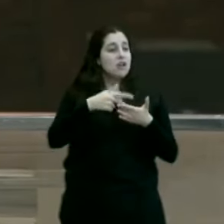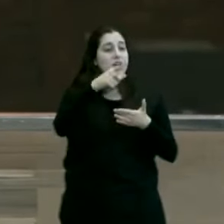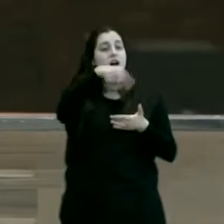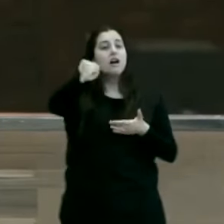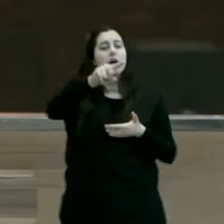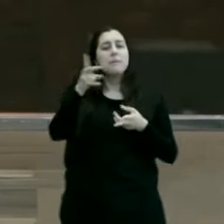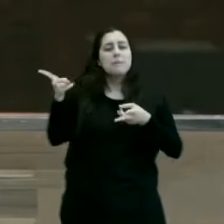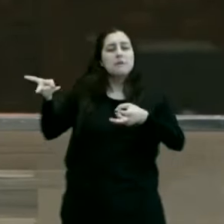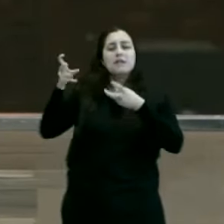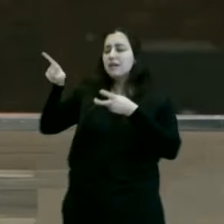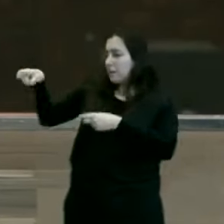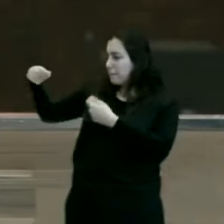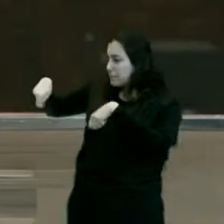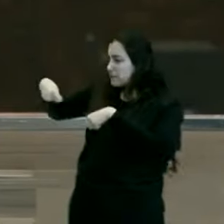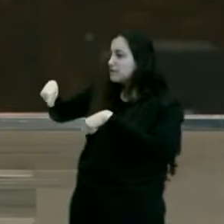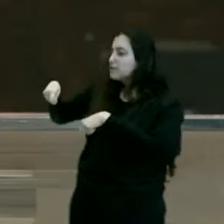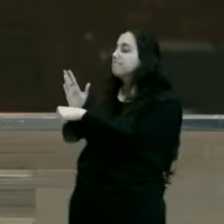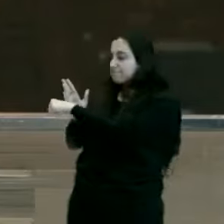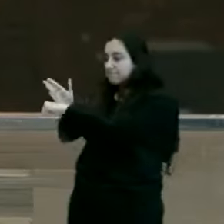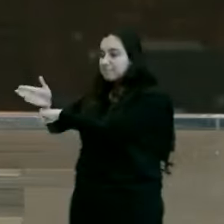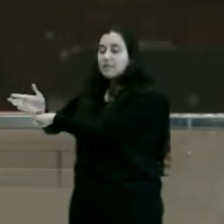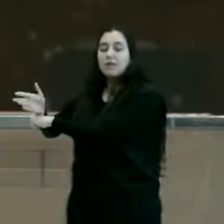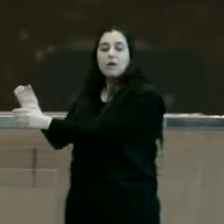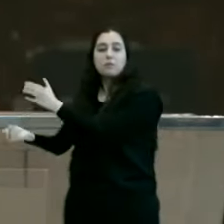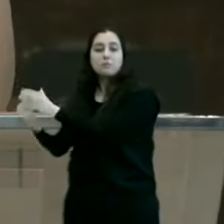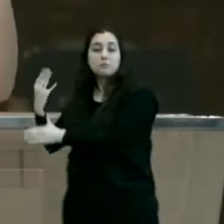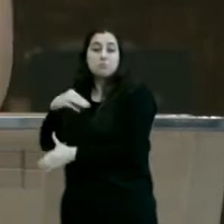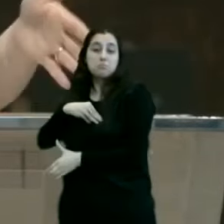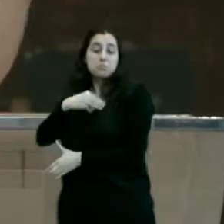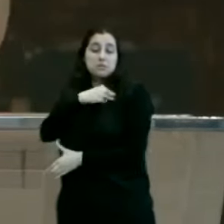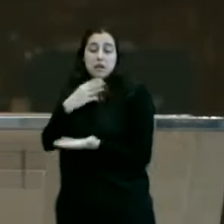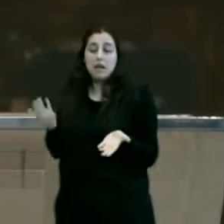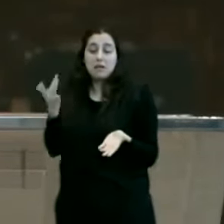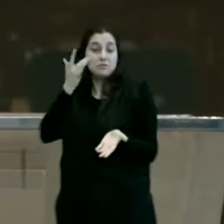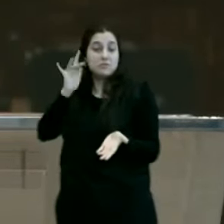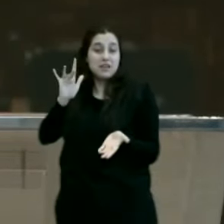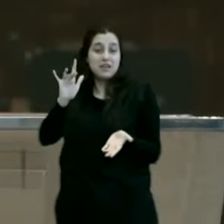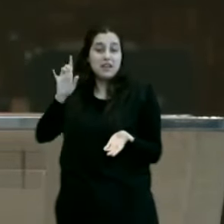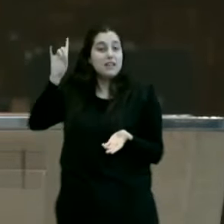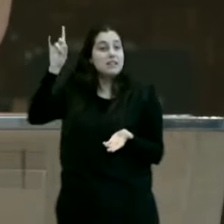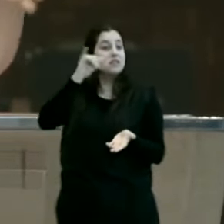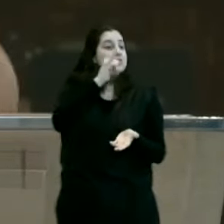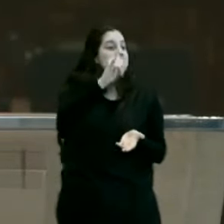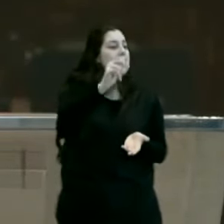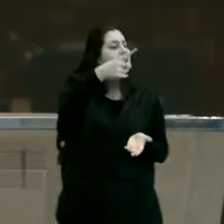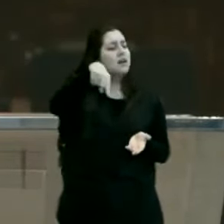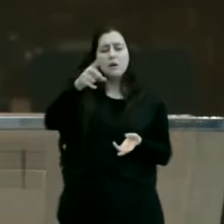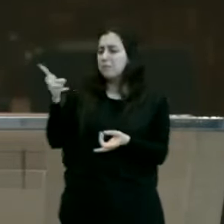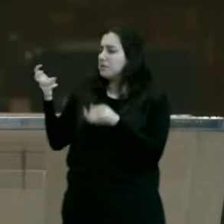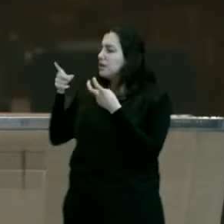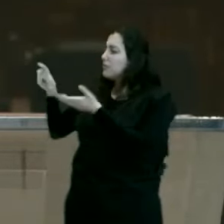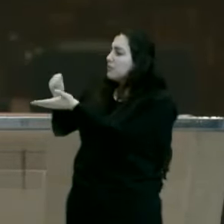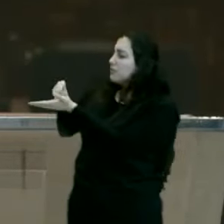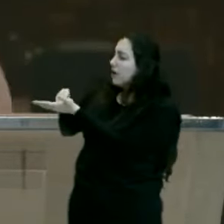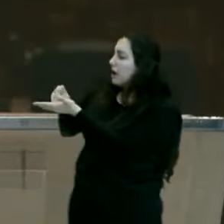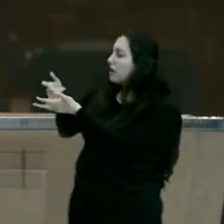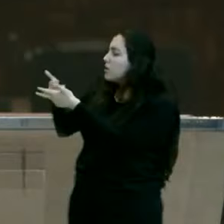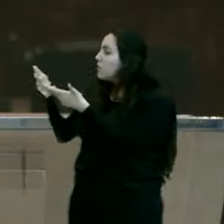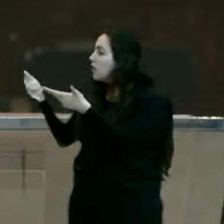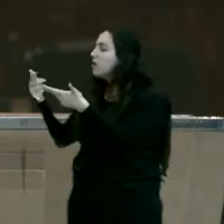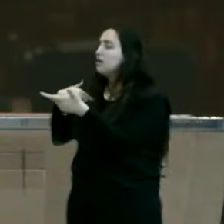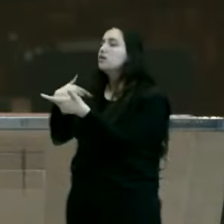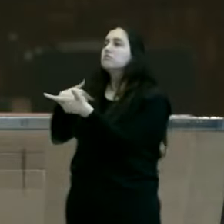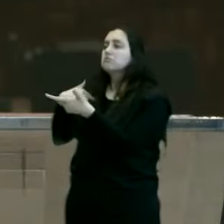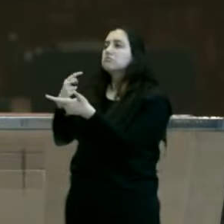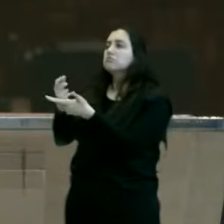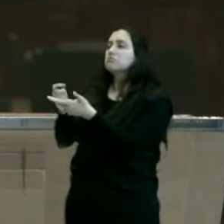uma necessidade, aí pode nascer o seu ministério. Aonde você ver uma necessidade, aí pode nascer um propósito.